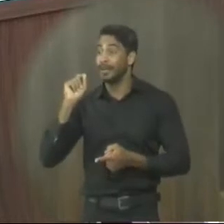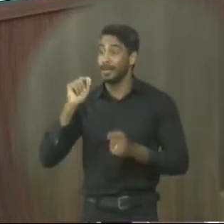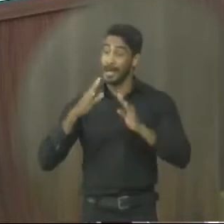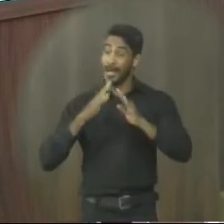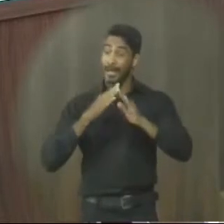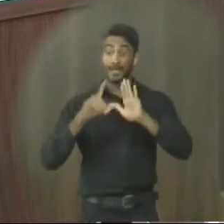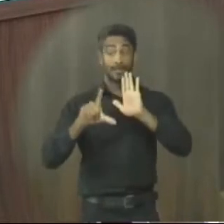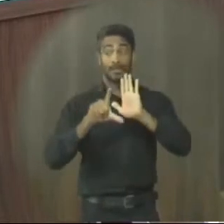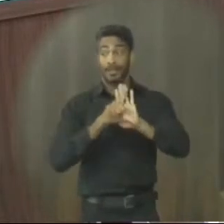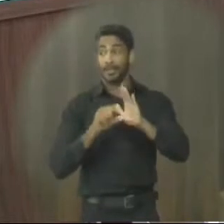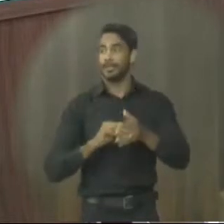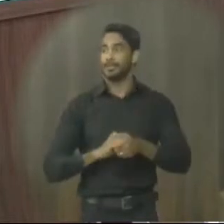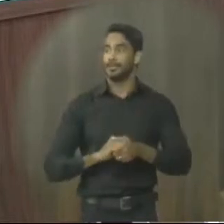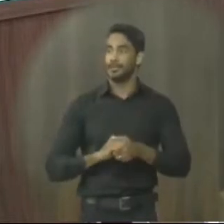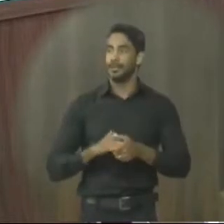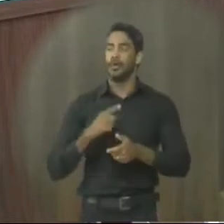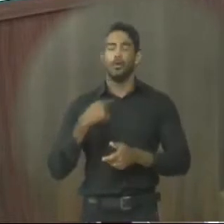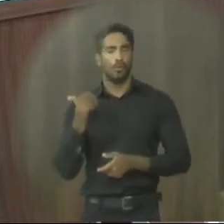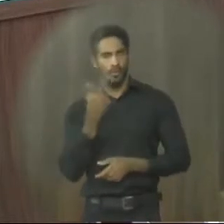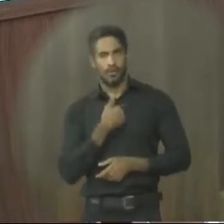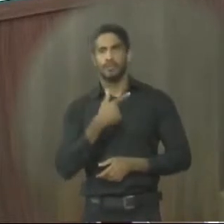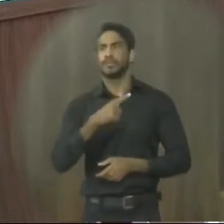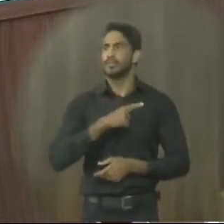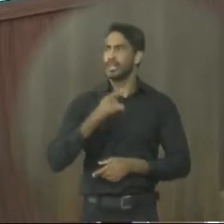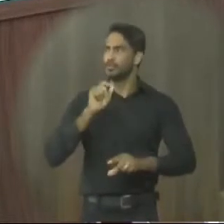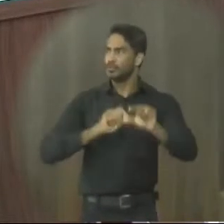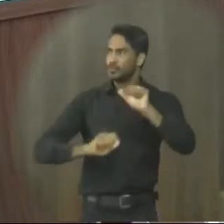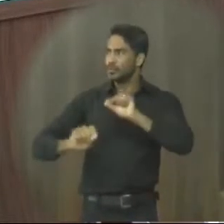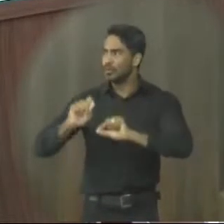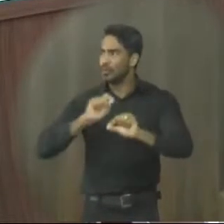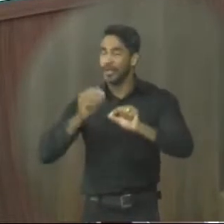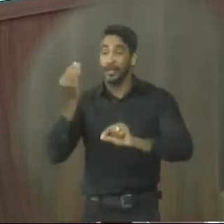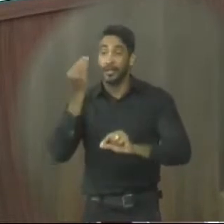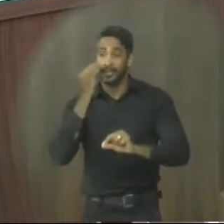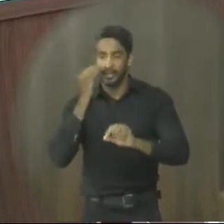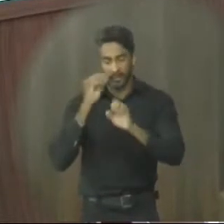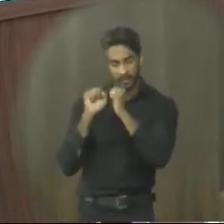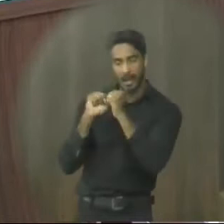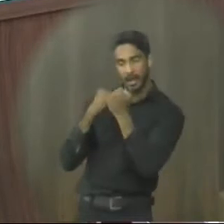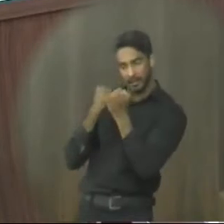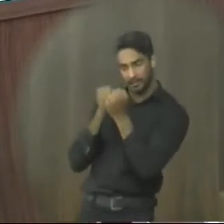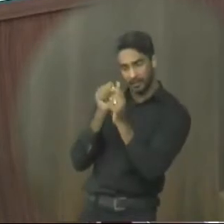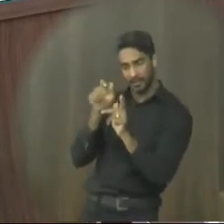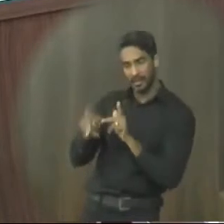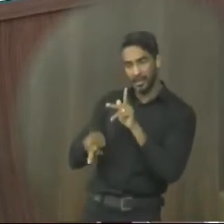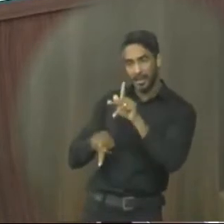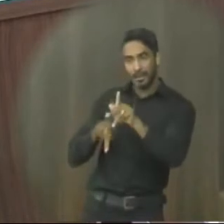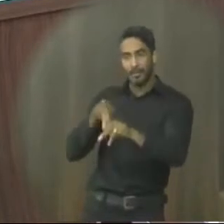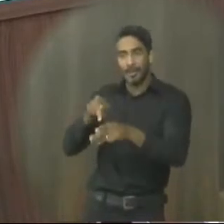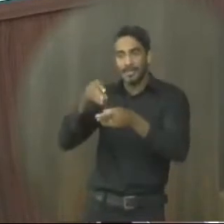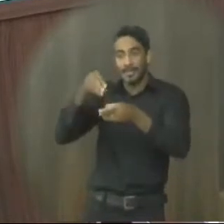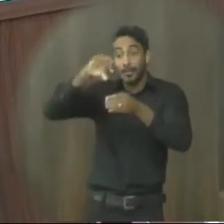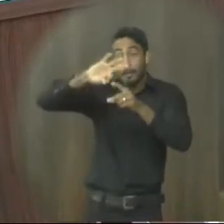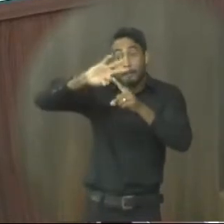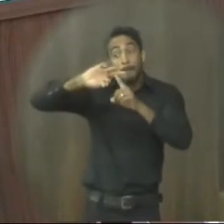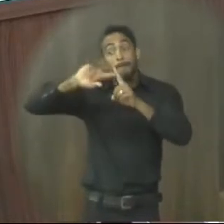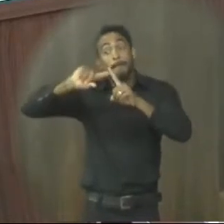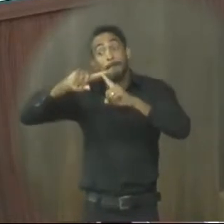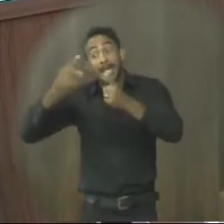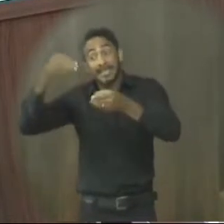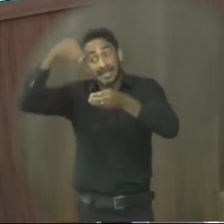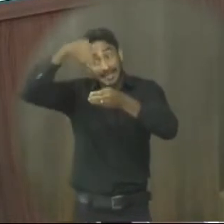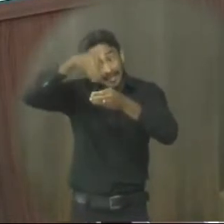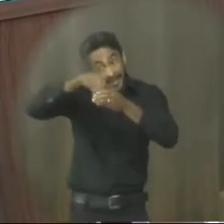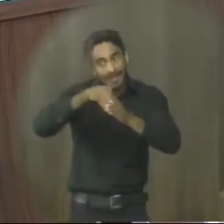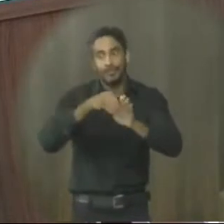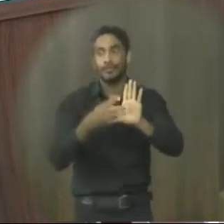lei. Nós temos que tentar defender a população, mas dentro da legalidade.